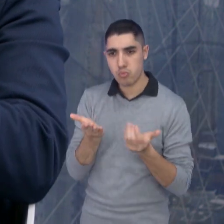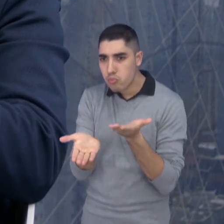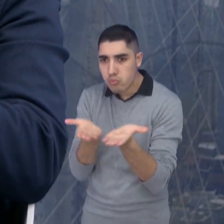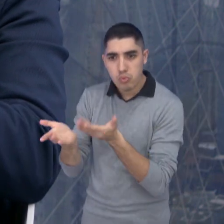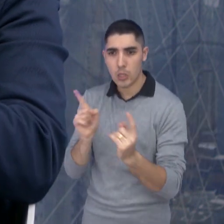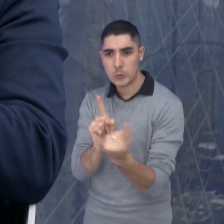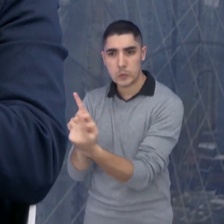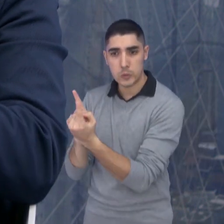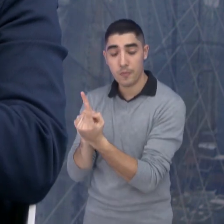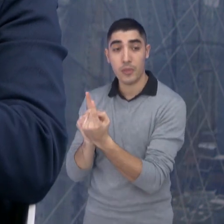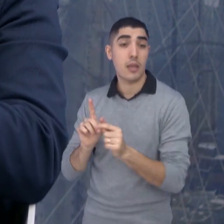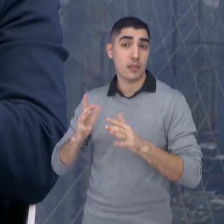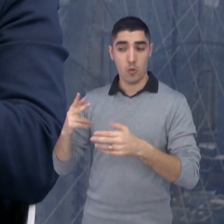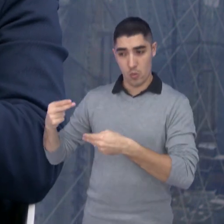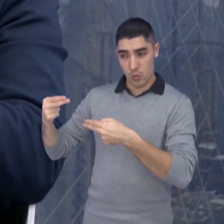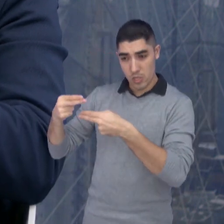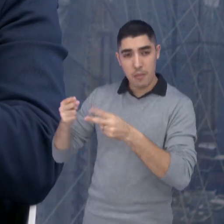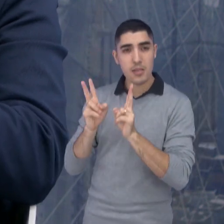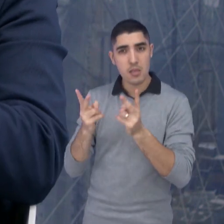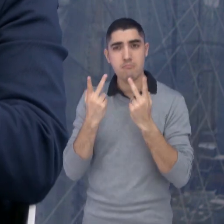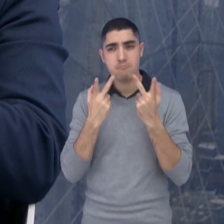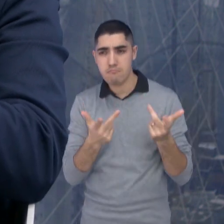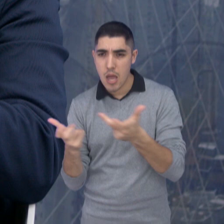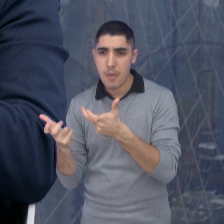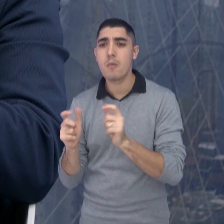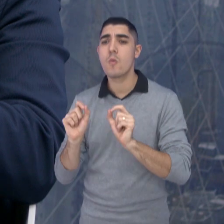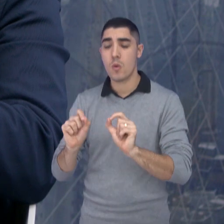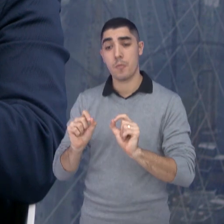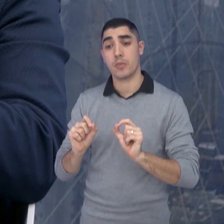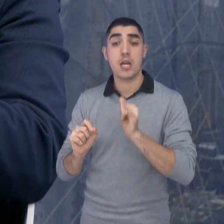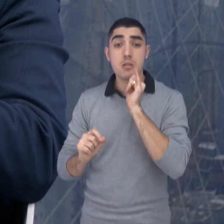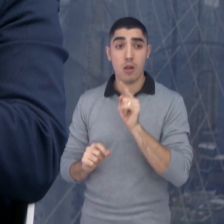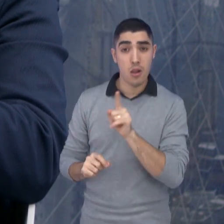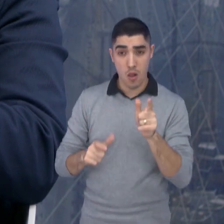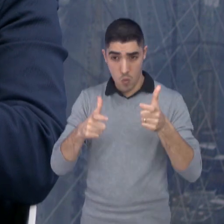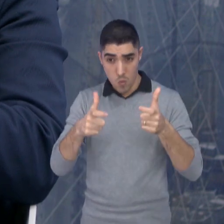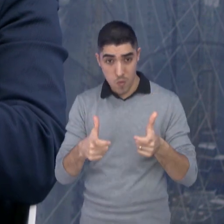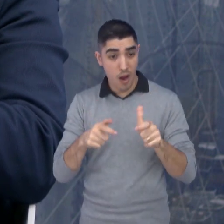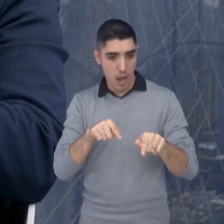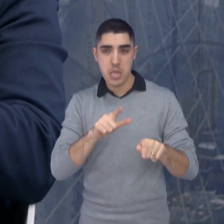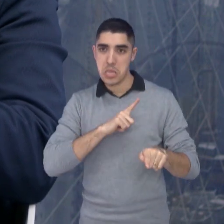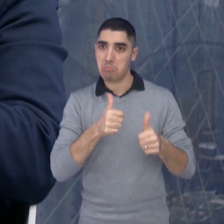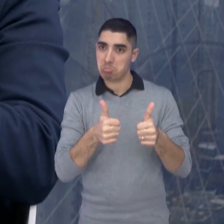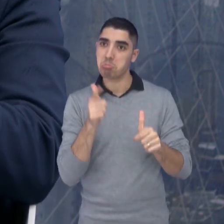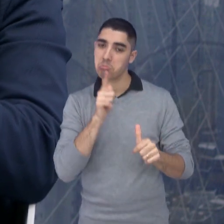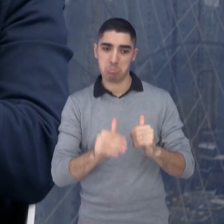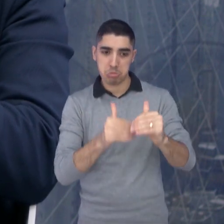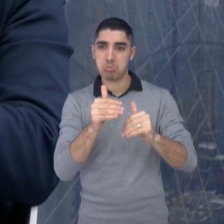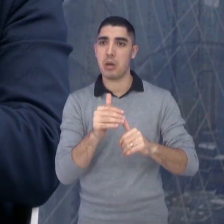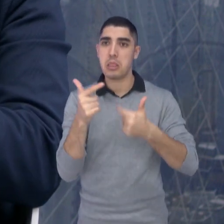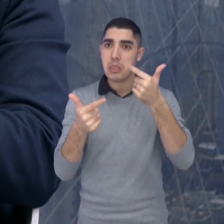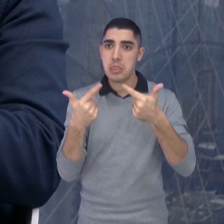ele encontra demanda para a oferta que ele tem. Se eu tenho um lugar onde o desenvolvimento está acontecendo, geração de emprego, eu